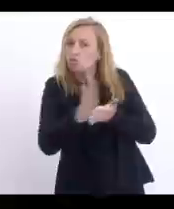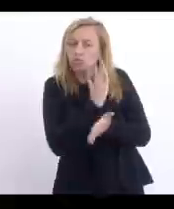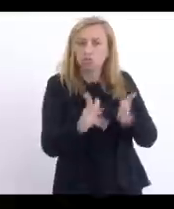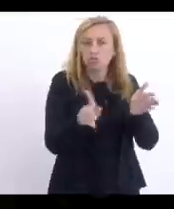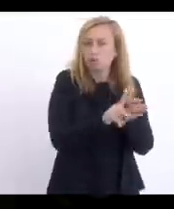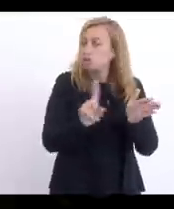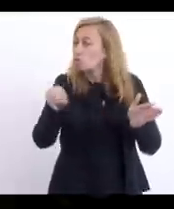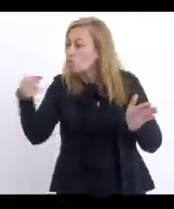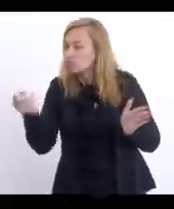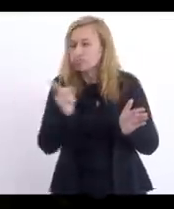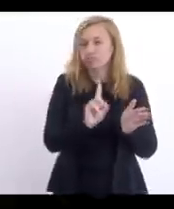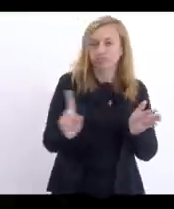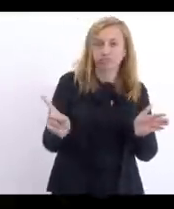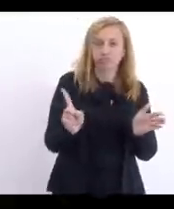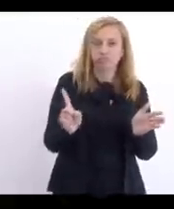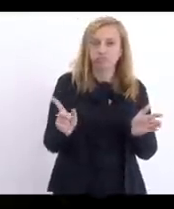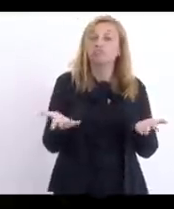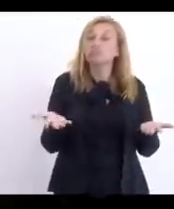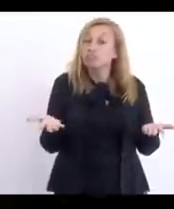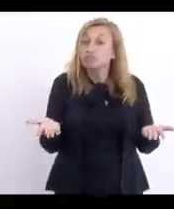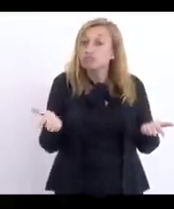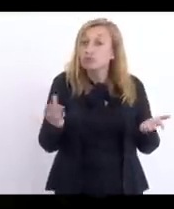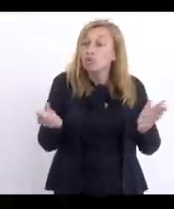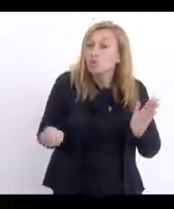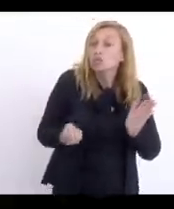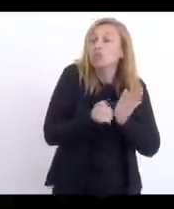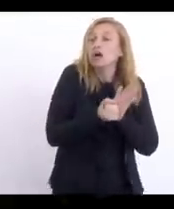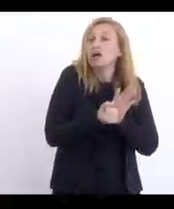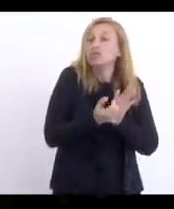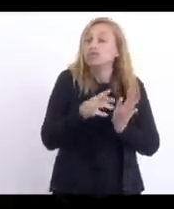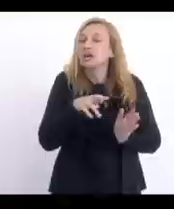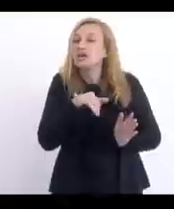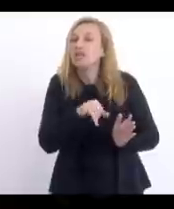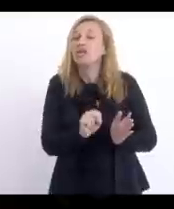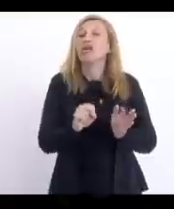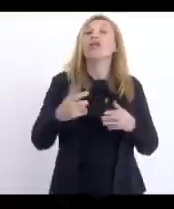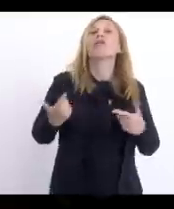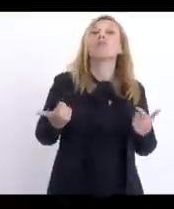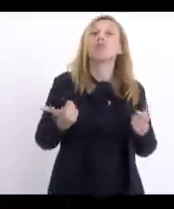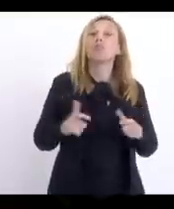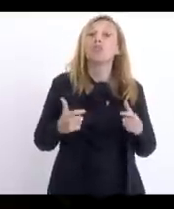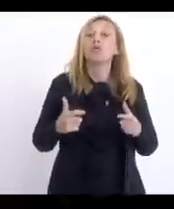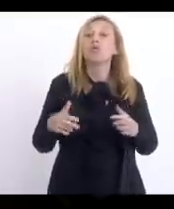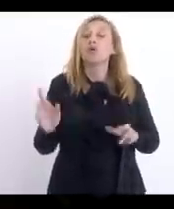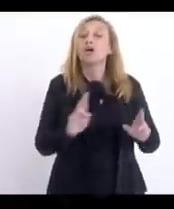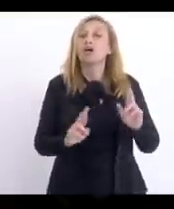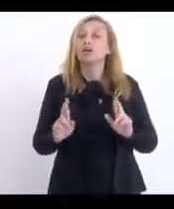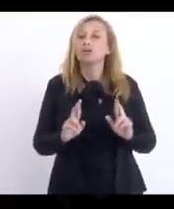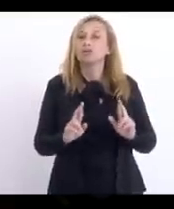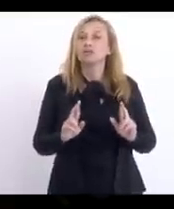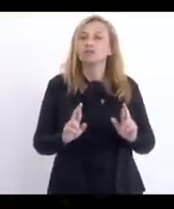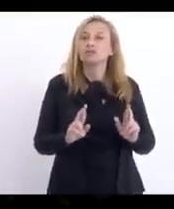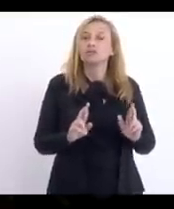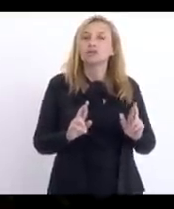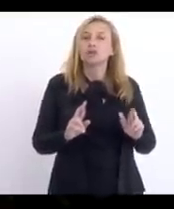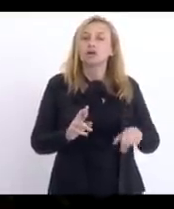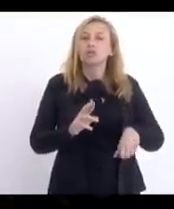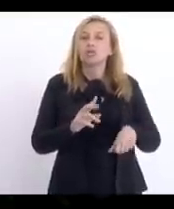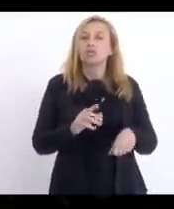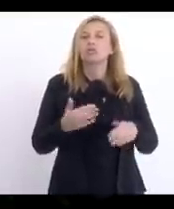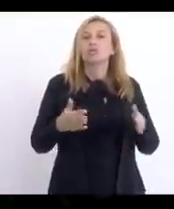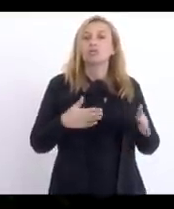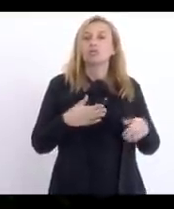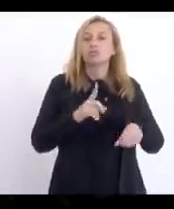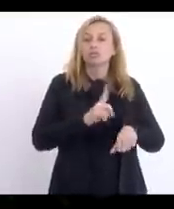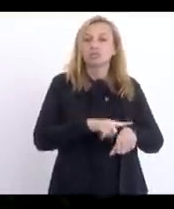não. Cadê o impacto na receita relativo a prorrogar o prazo de 26